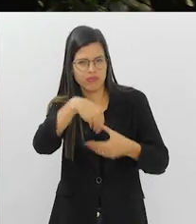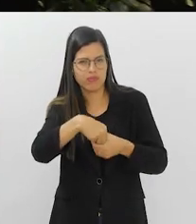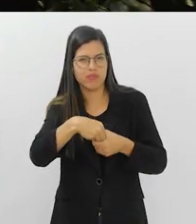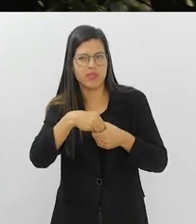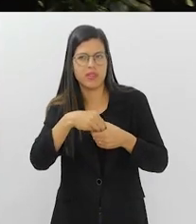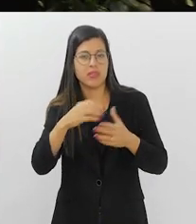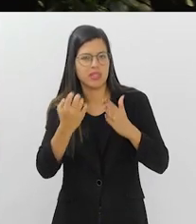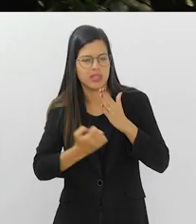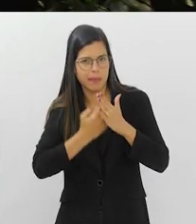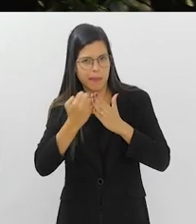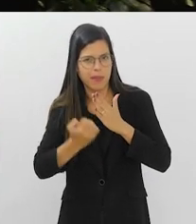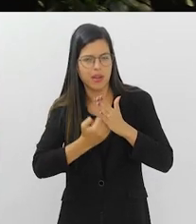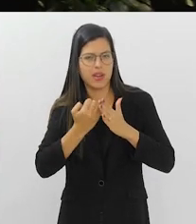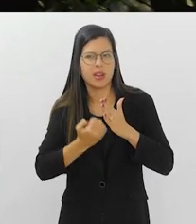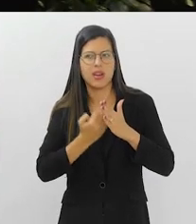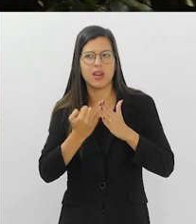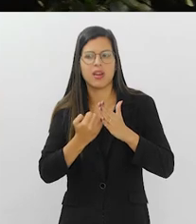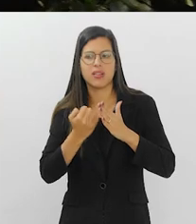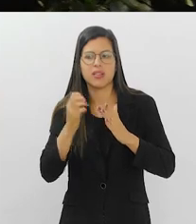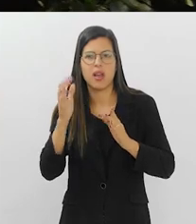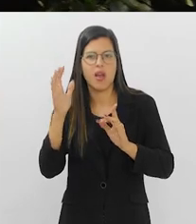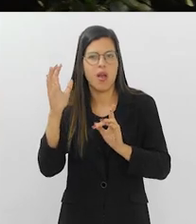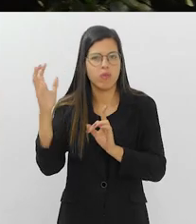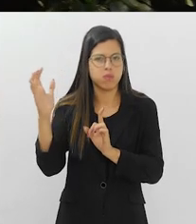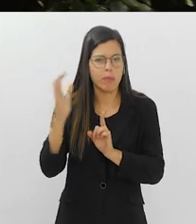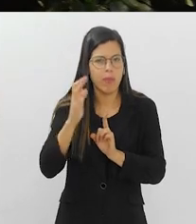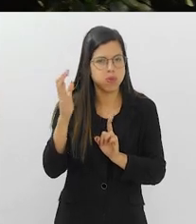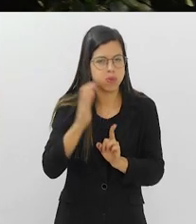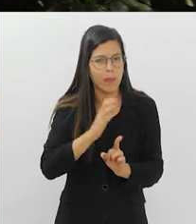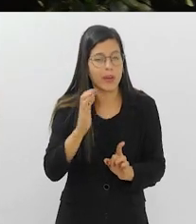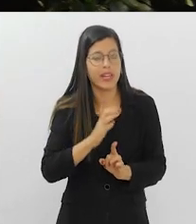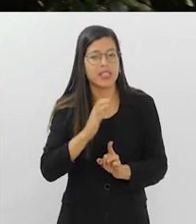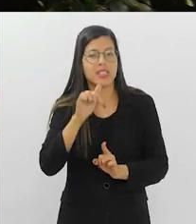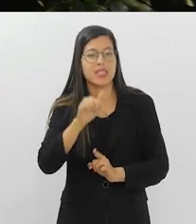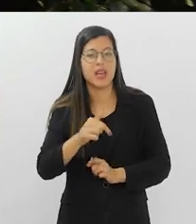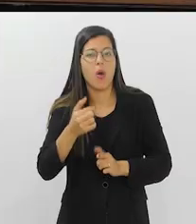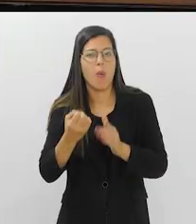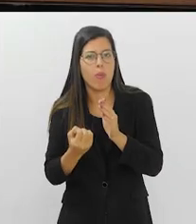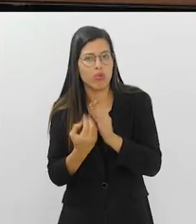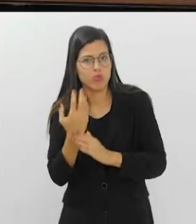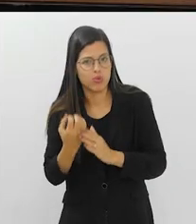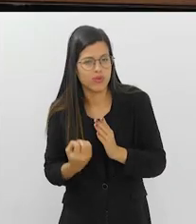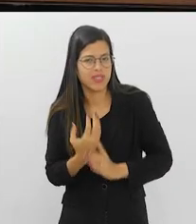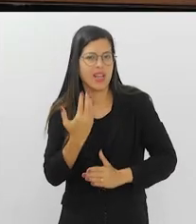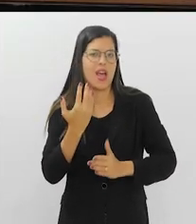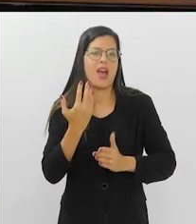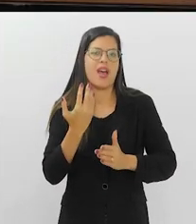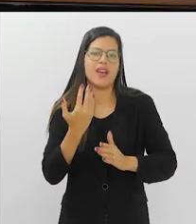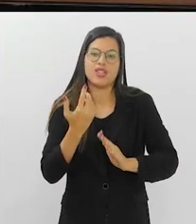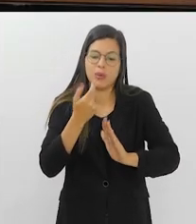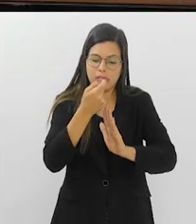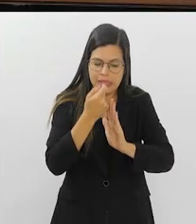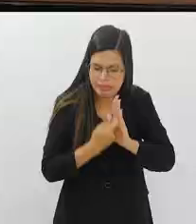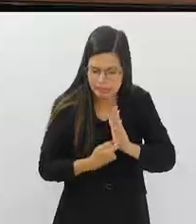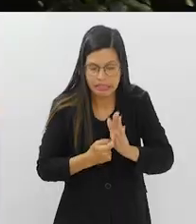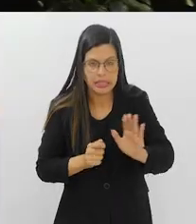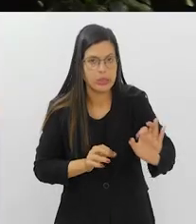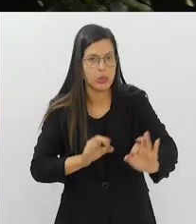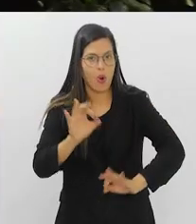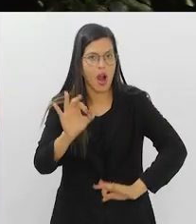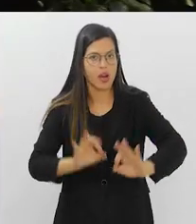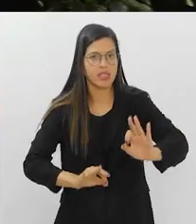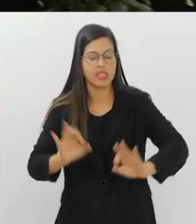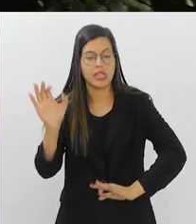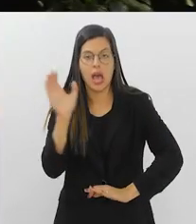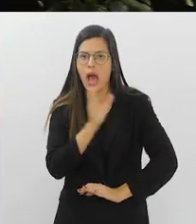empresas, a pressão por produtividade, enfim, para correr, para entregar um texto, que é o meu